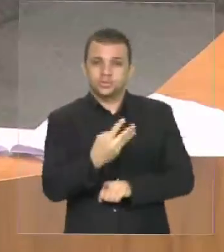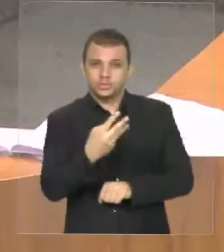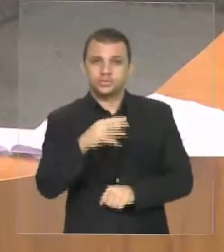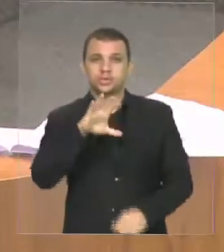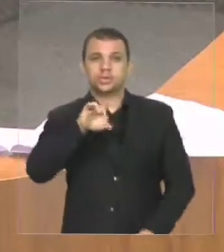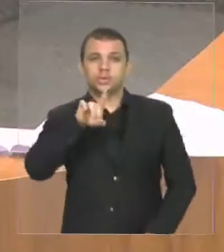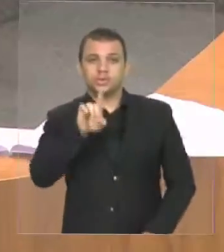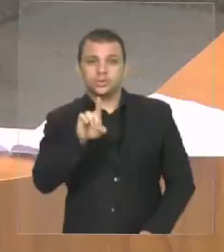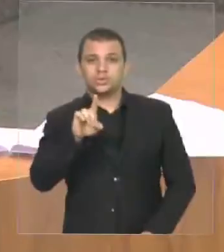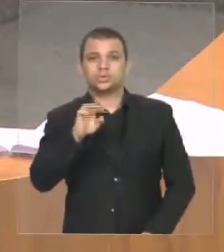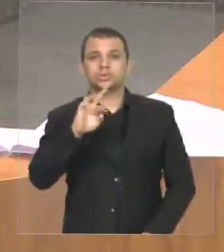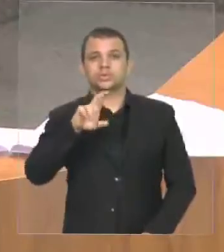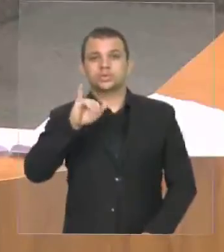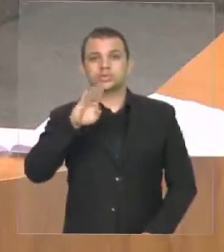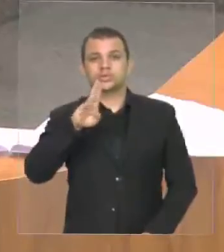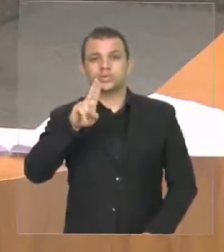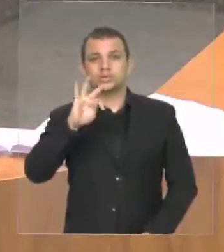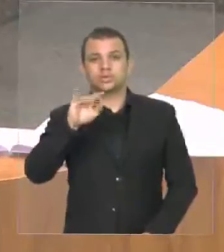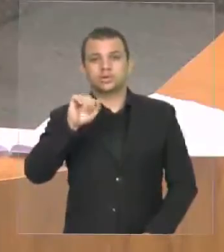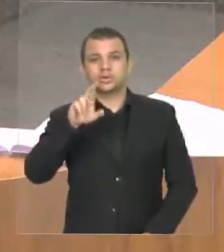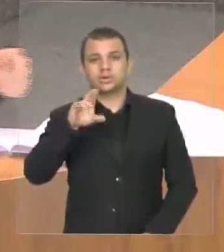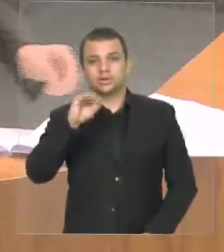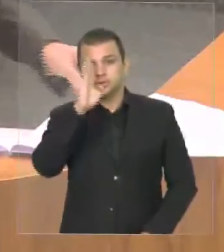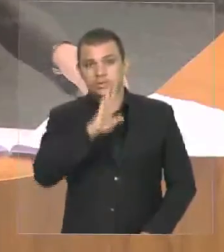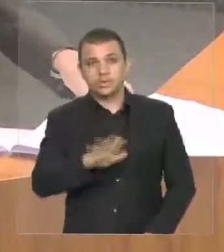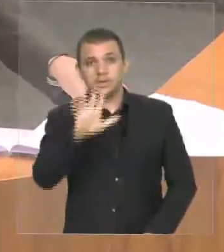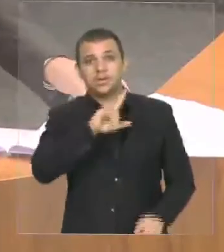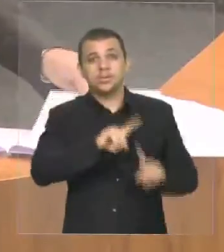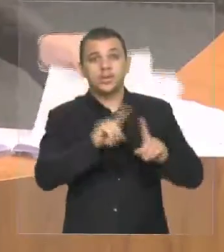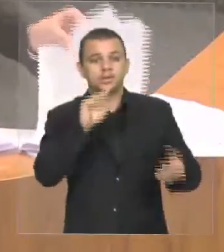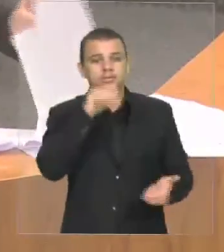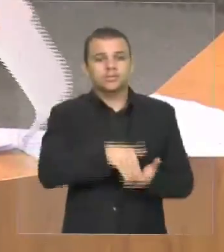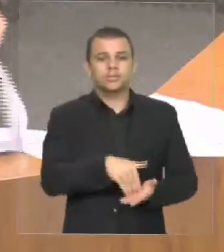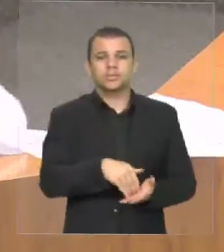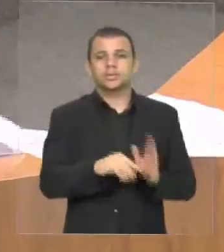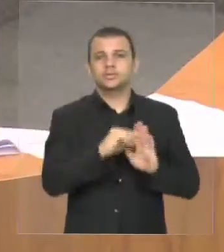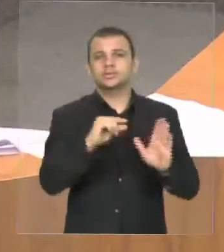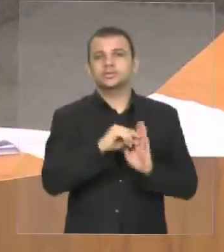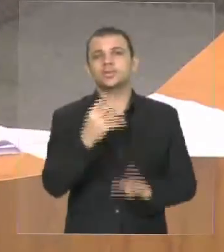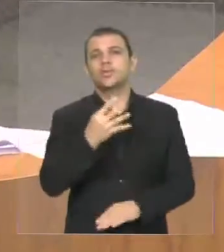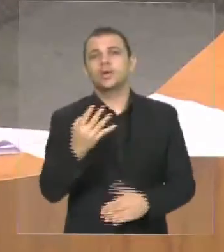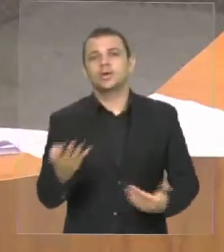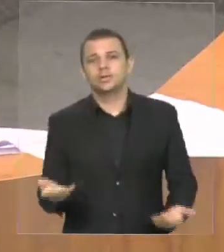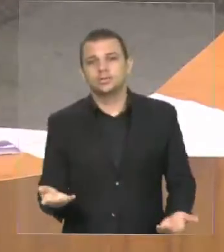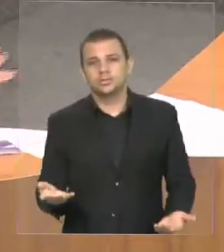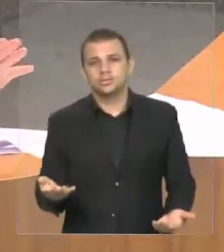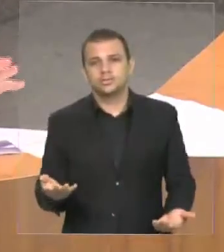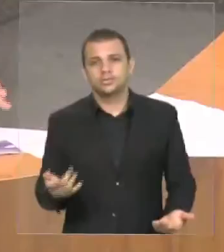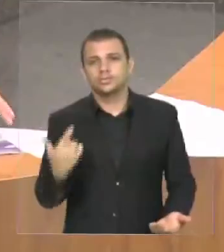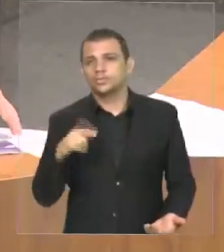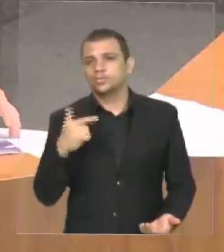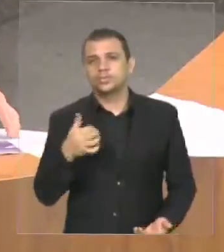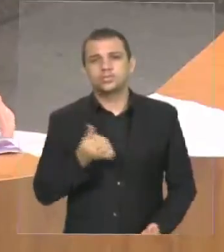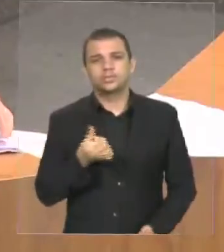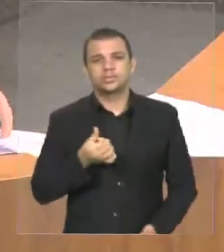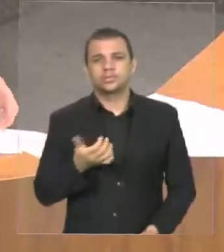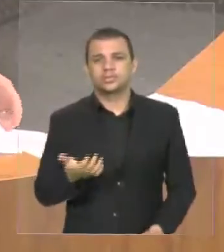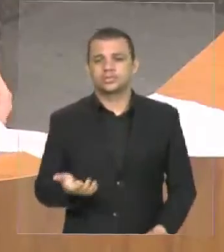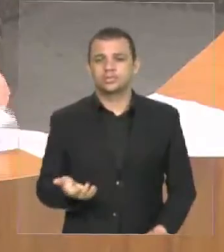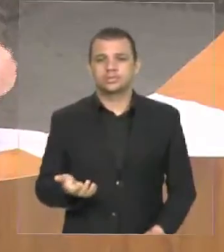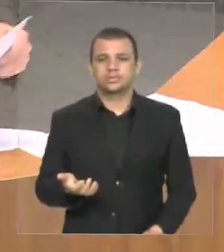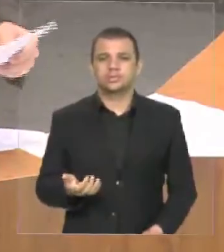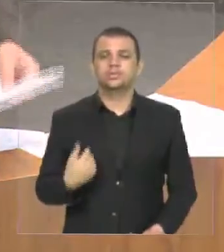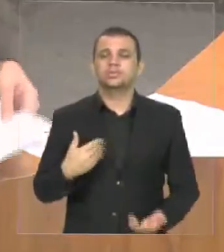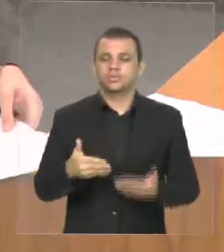artigo 23 só vai até o inciso 4º. Portanto, deputado Rogério Cafeteira, eu vou primeiro fazer um pedido a Vossa